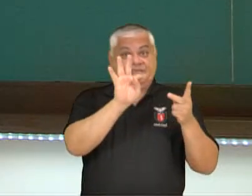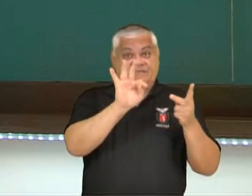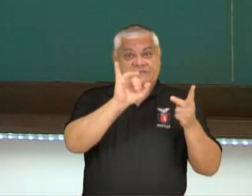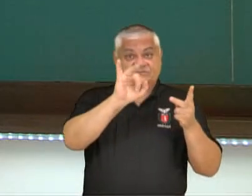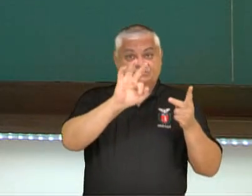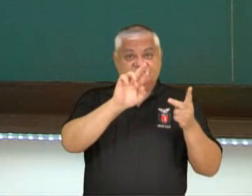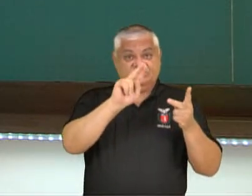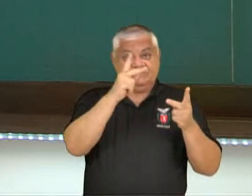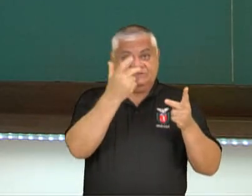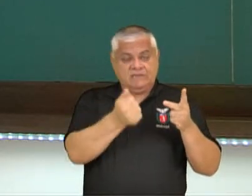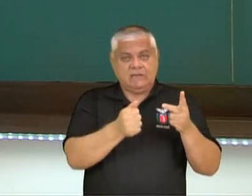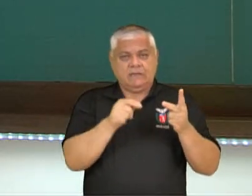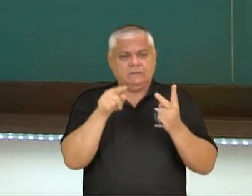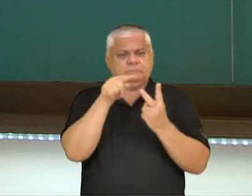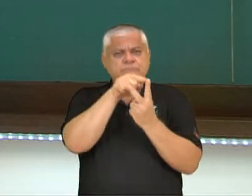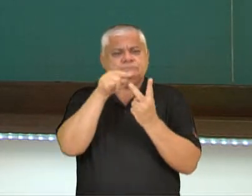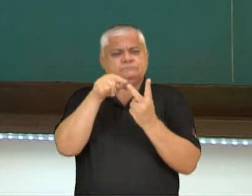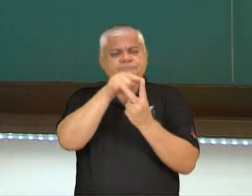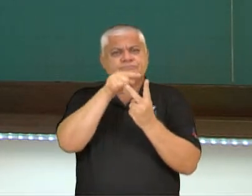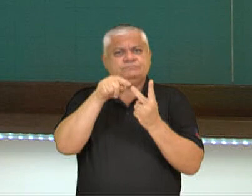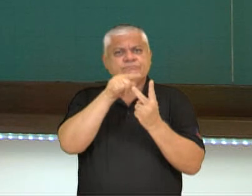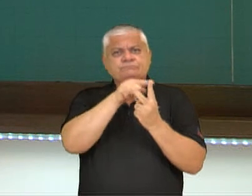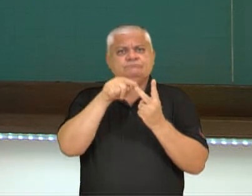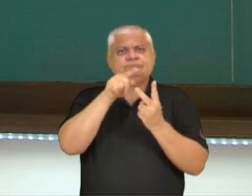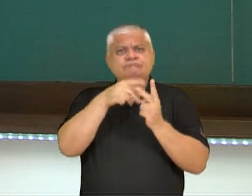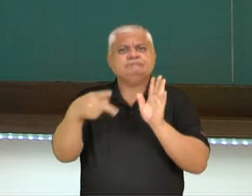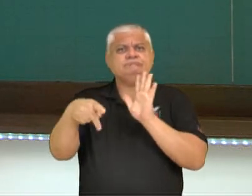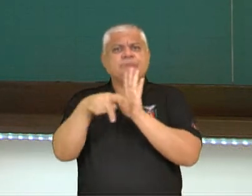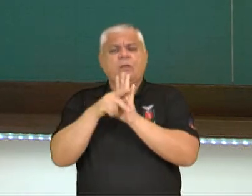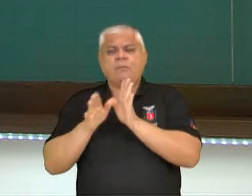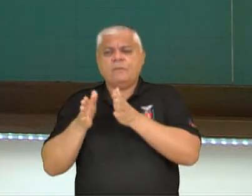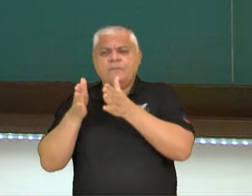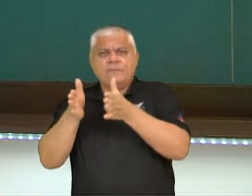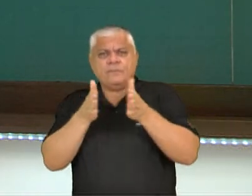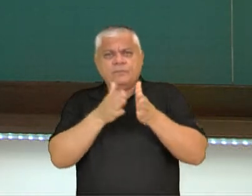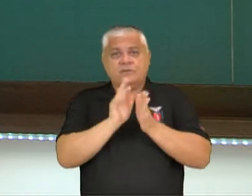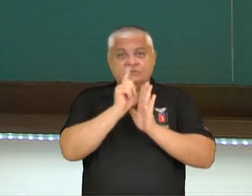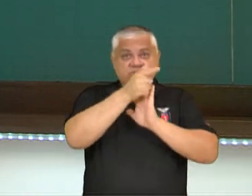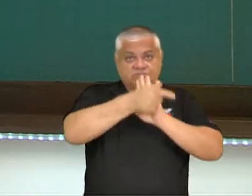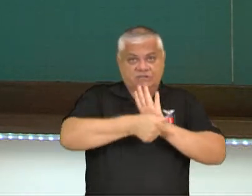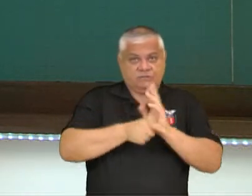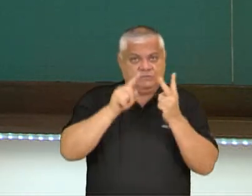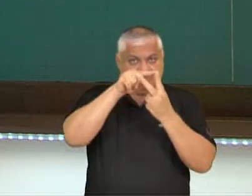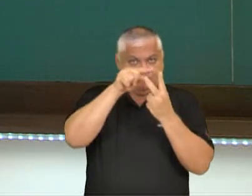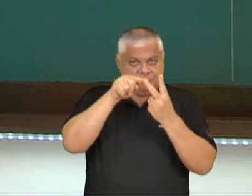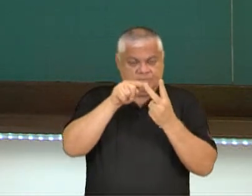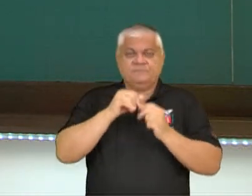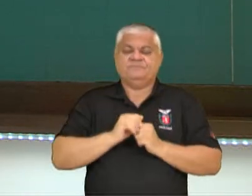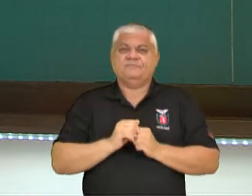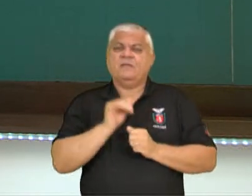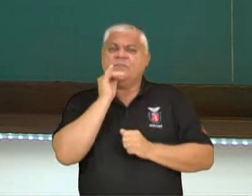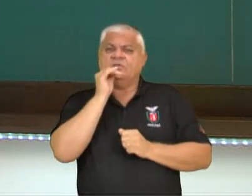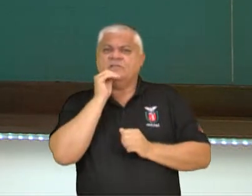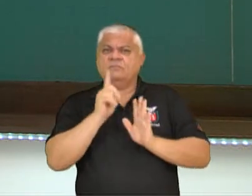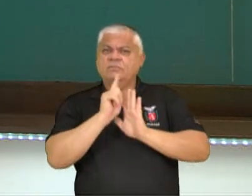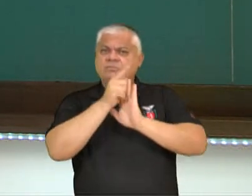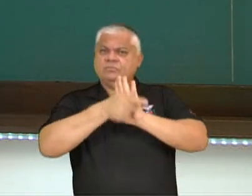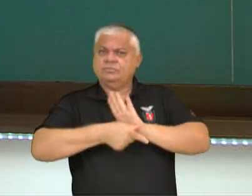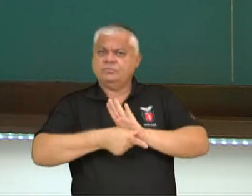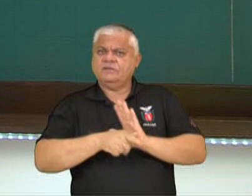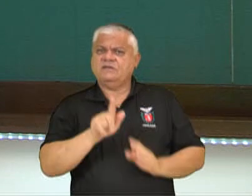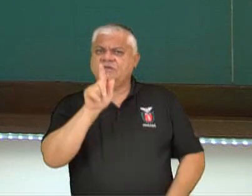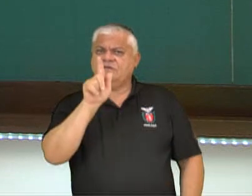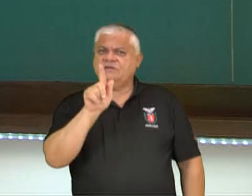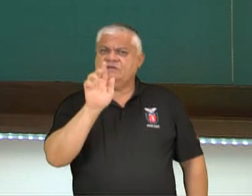algumas características que são específicas desses dois gêneros textuais, né? Quando se fala em gêneros textuais na